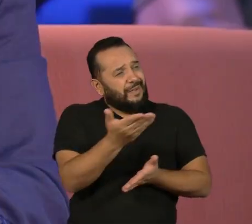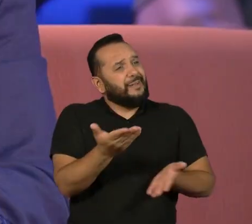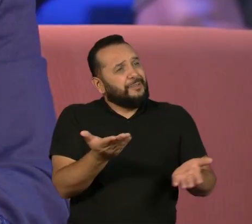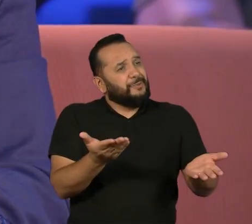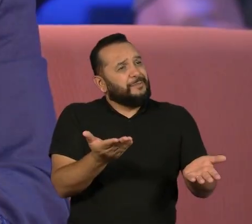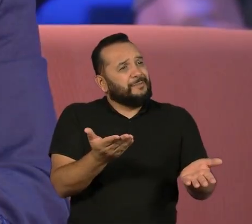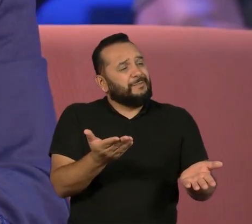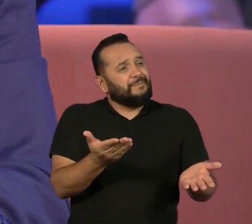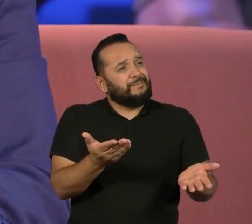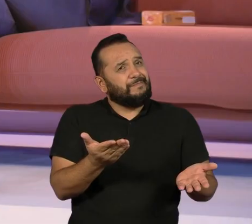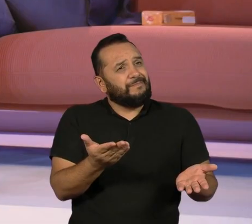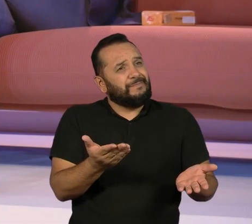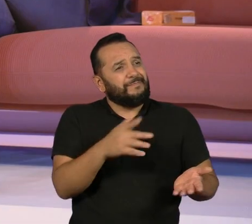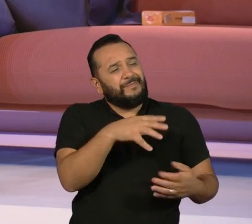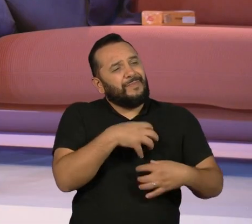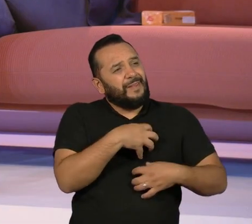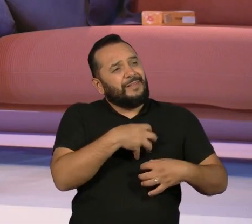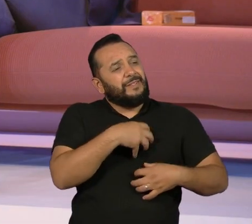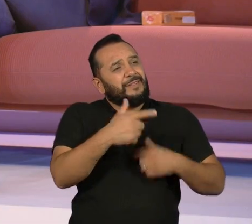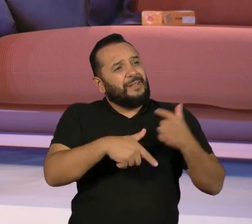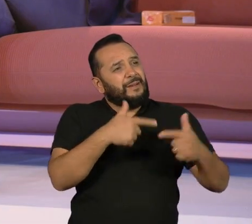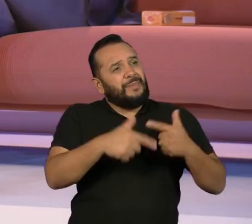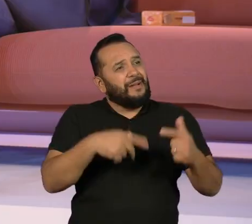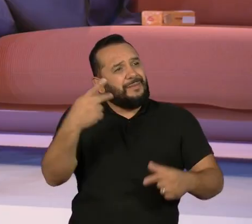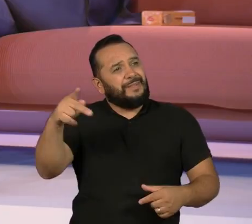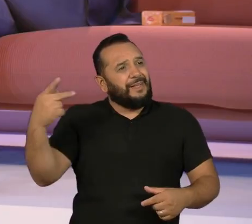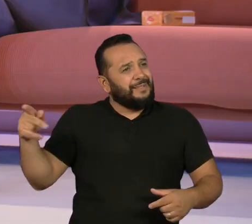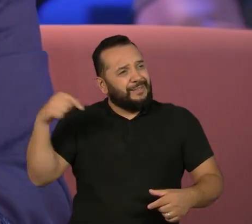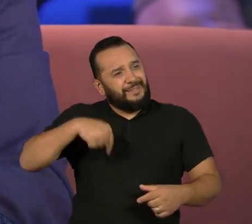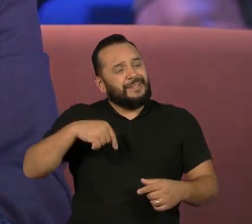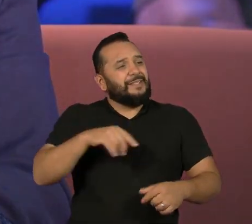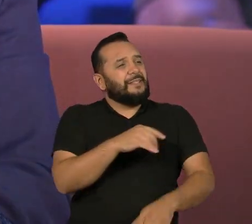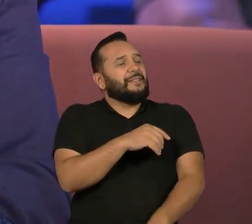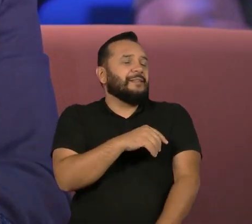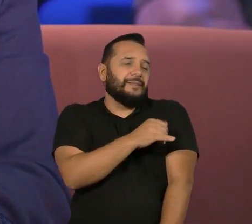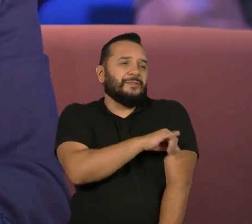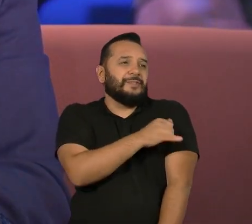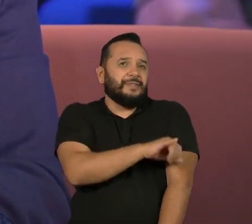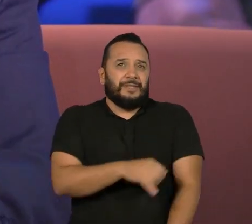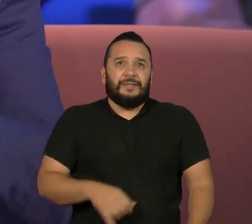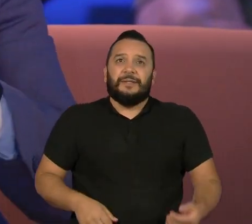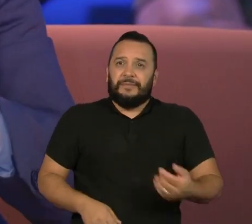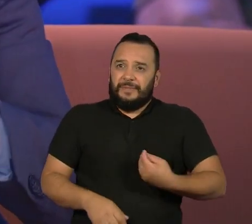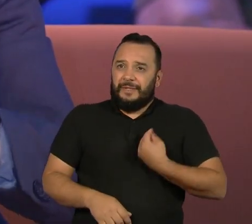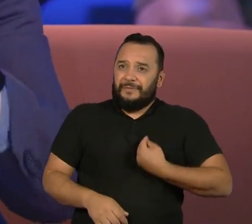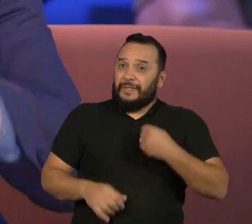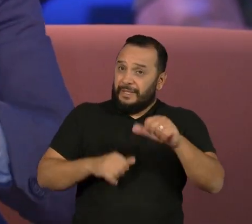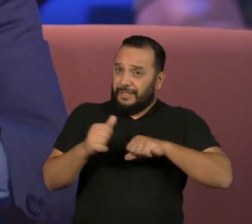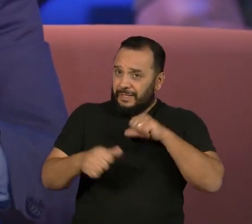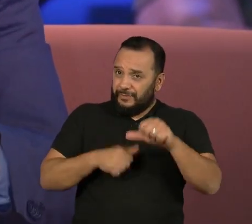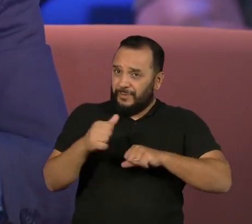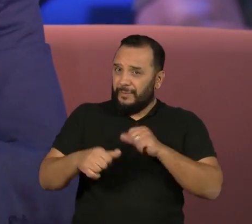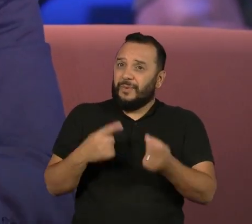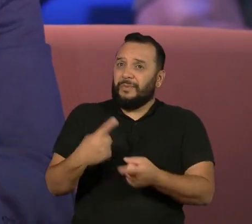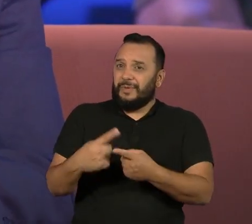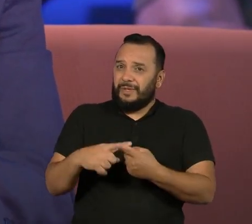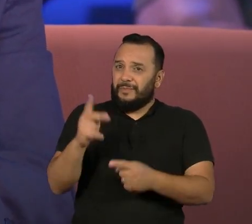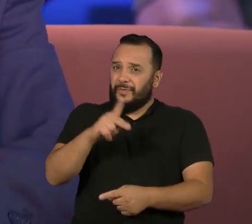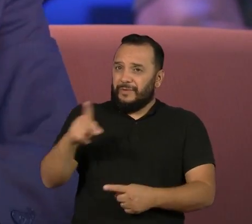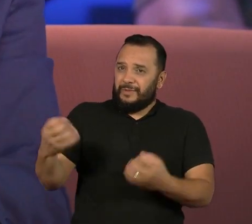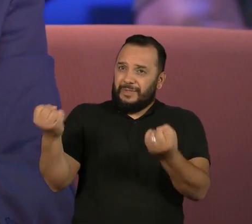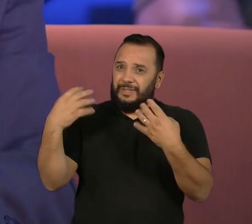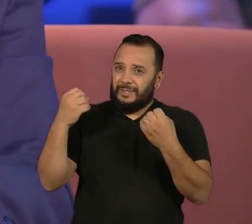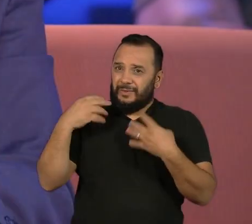E sente o trabalho deles nessa rede do Rio de Janeiro? Chalita, eu tive a minha vida transformada pelos meus professores. Os